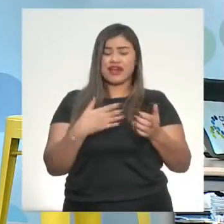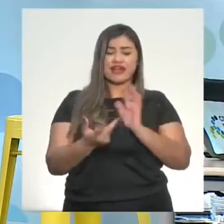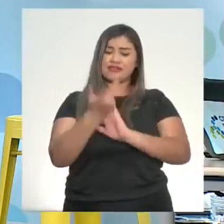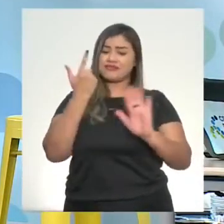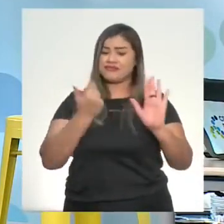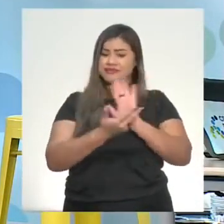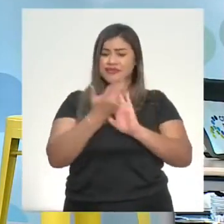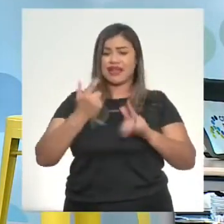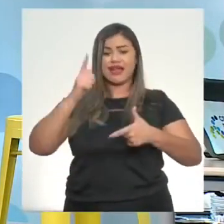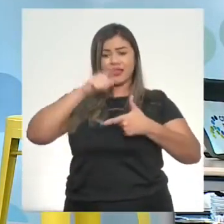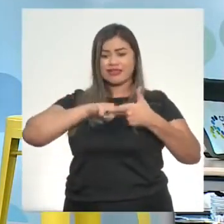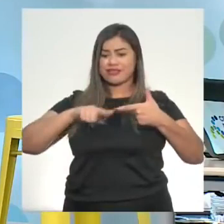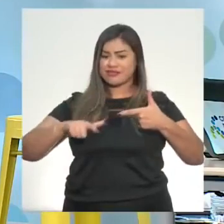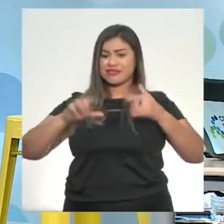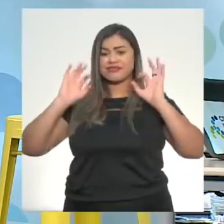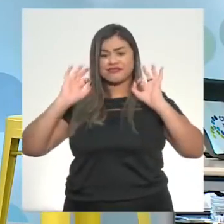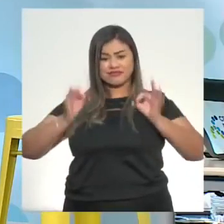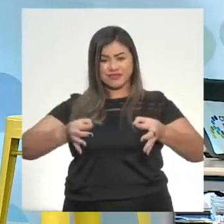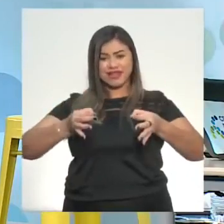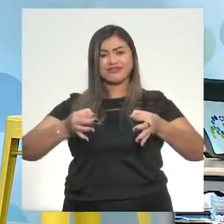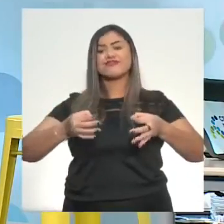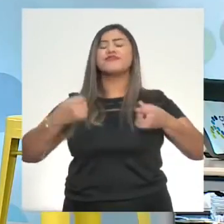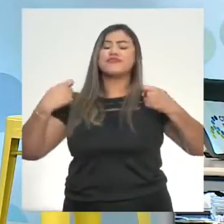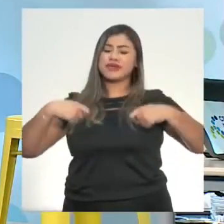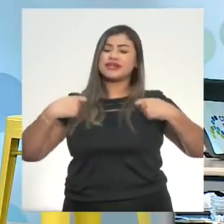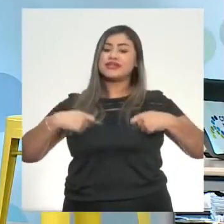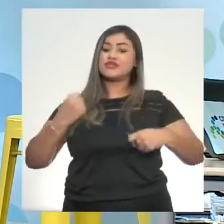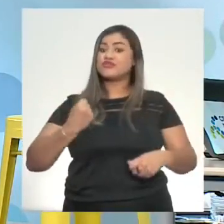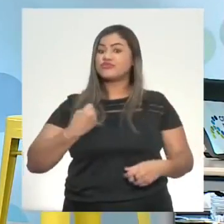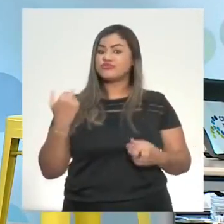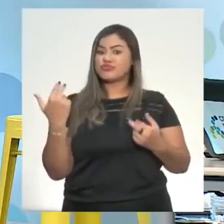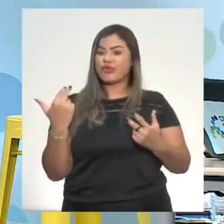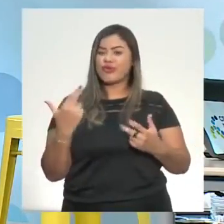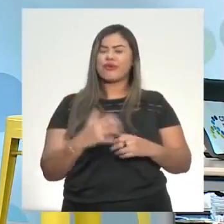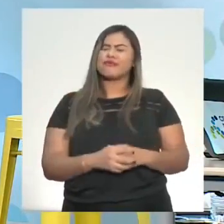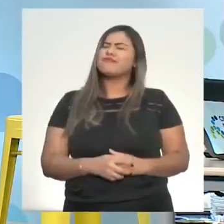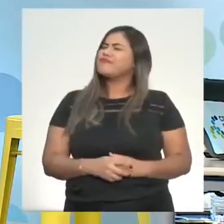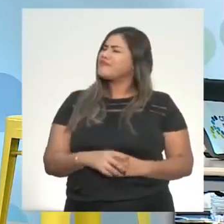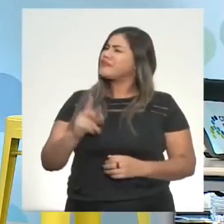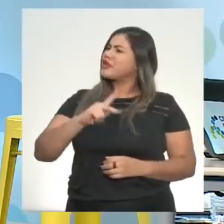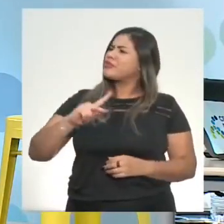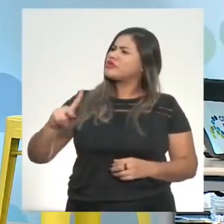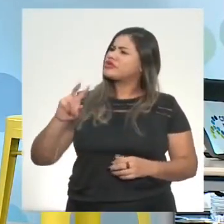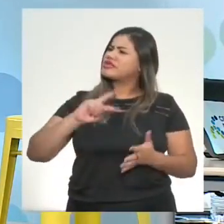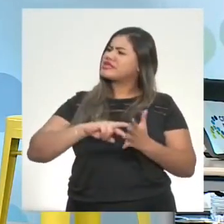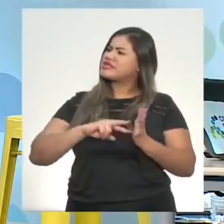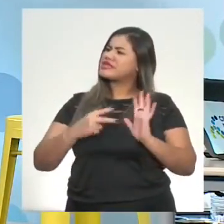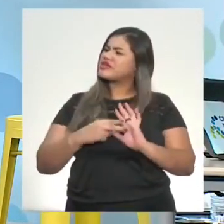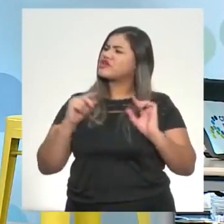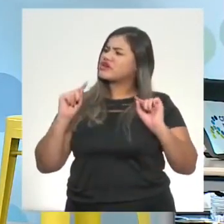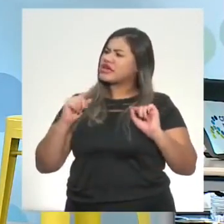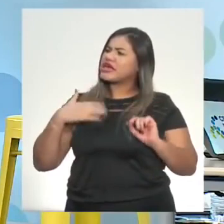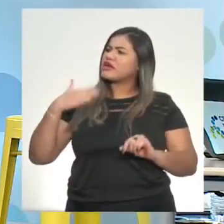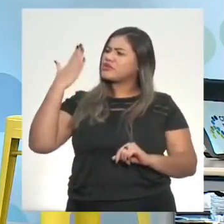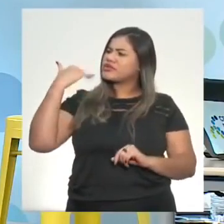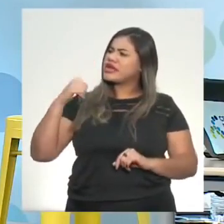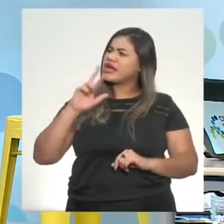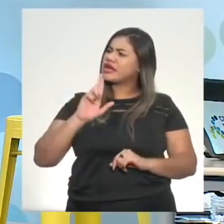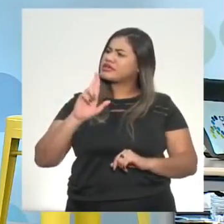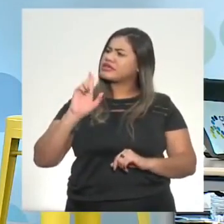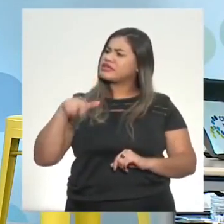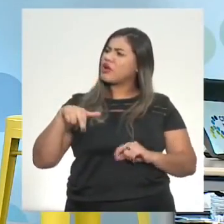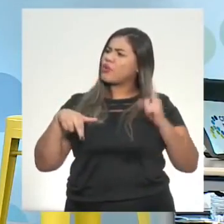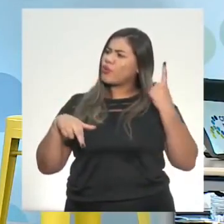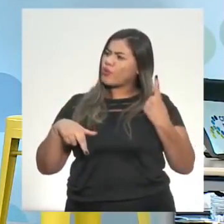dessas divisões. Sempre terá o mesmo valor. Então, você fala assim, professora, então quer dizer que se eu souber uma razão de